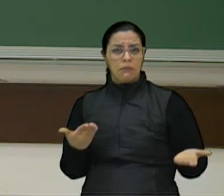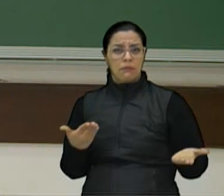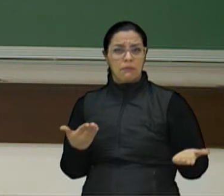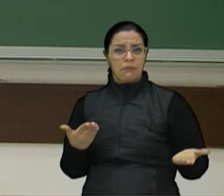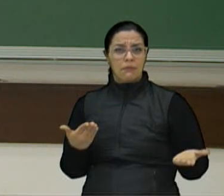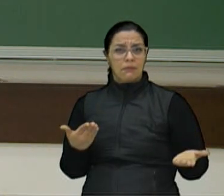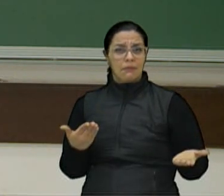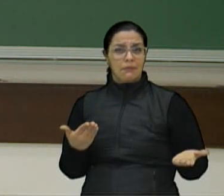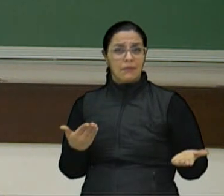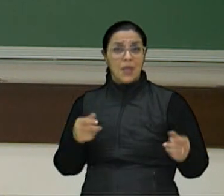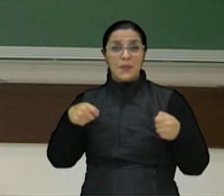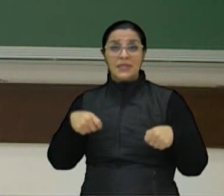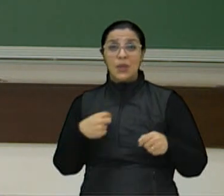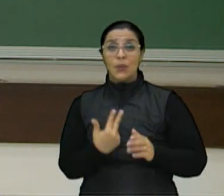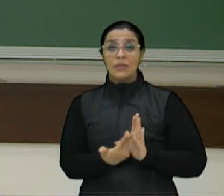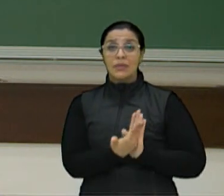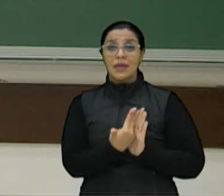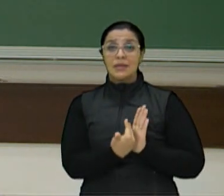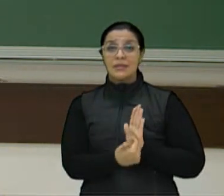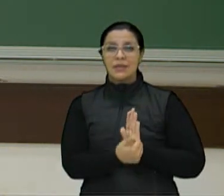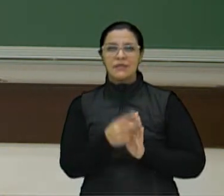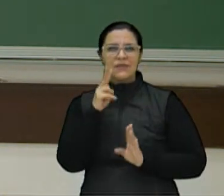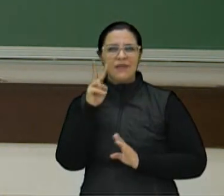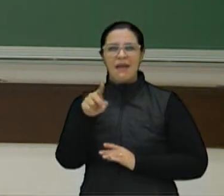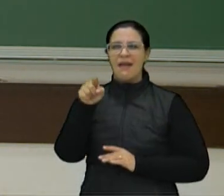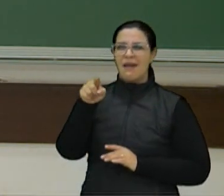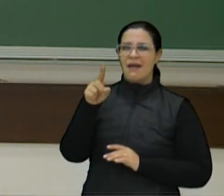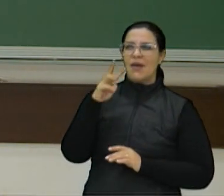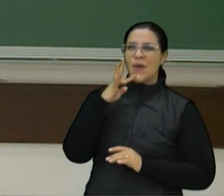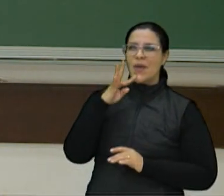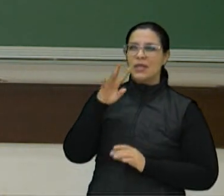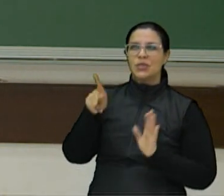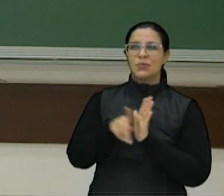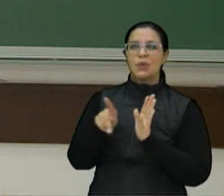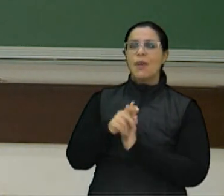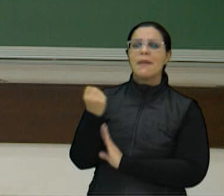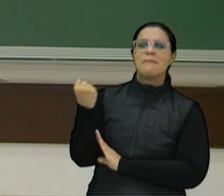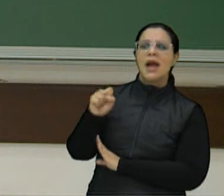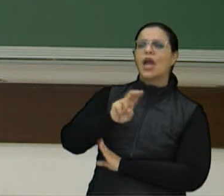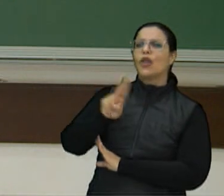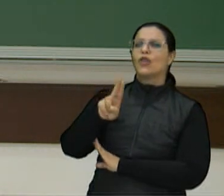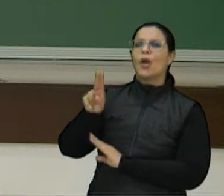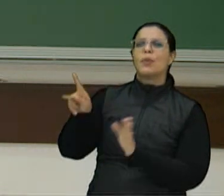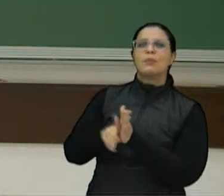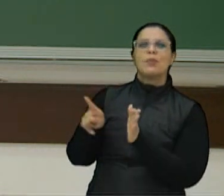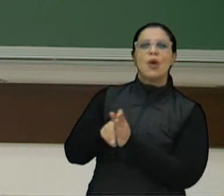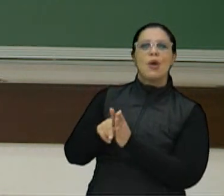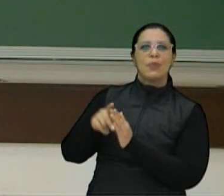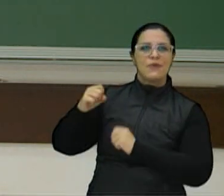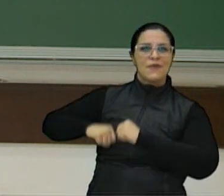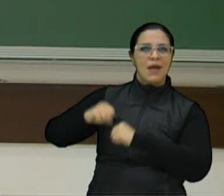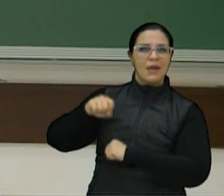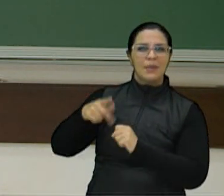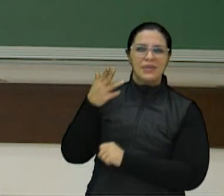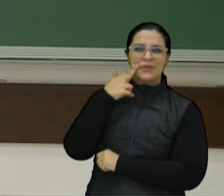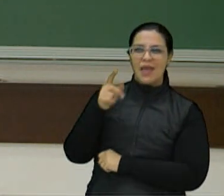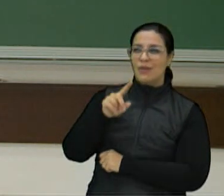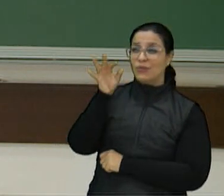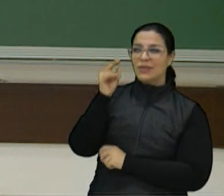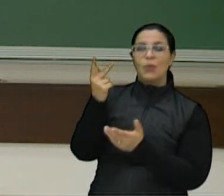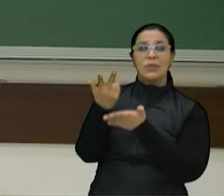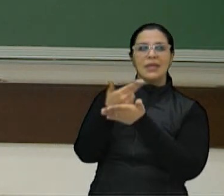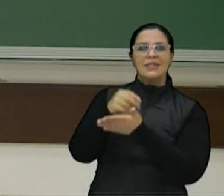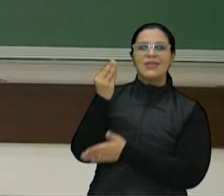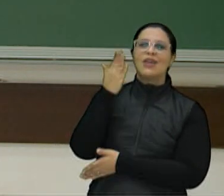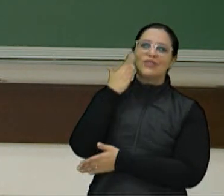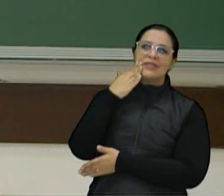o desenho. Às vezes você olha aquele cara, não está escrito qual é a marca, mas você olha apenas o